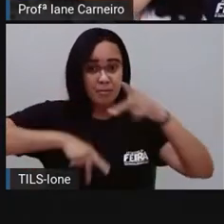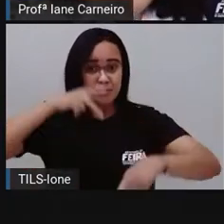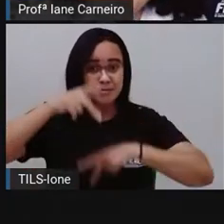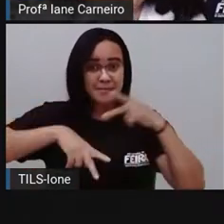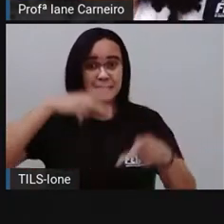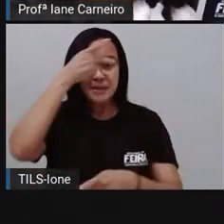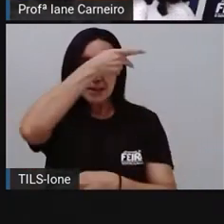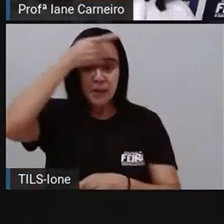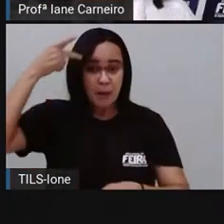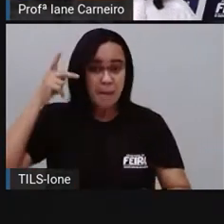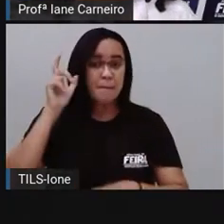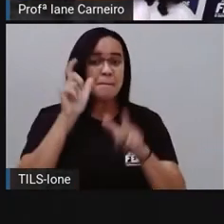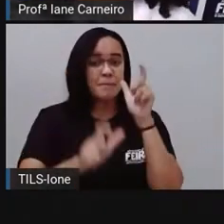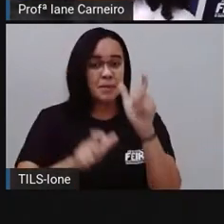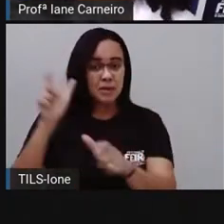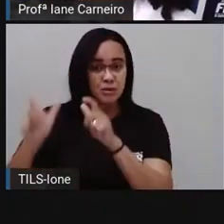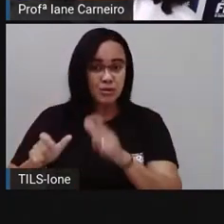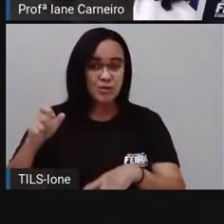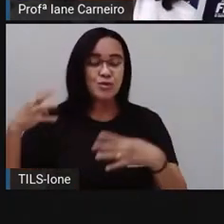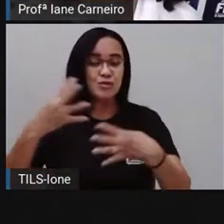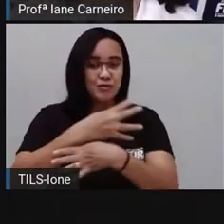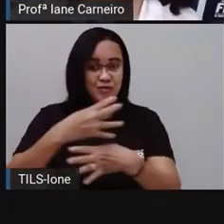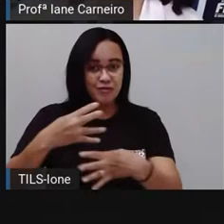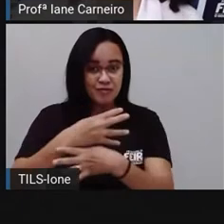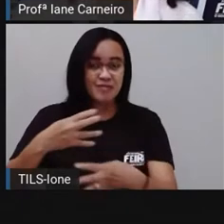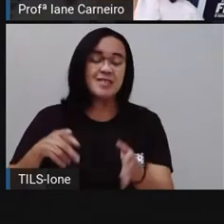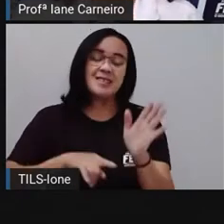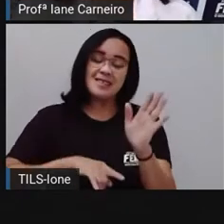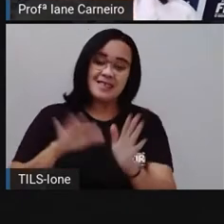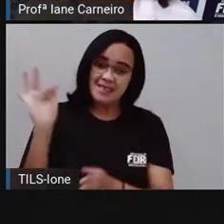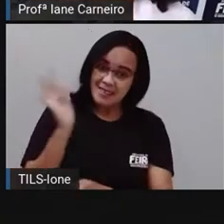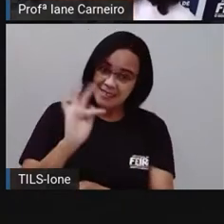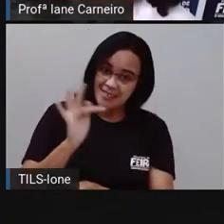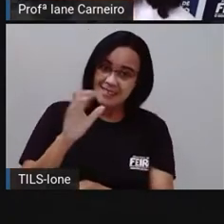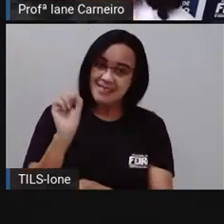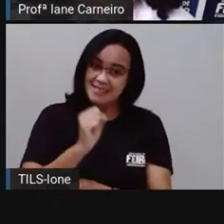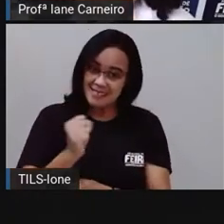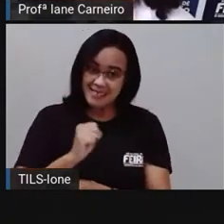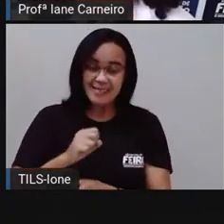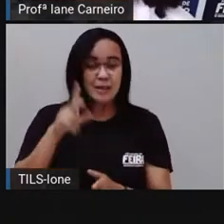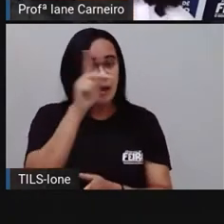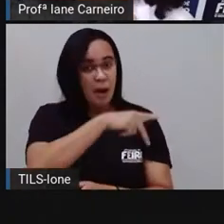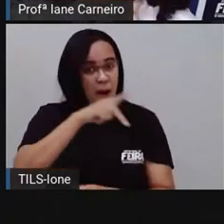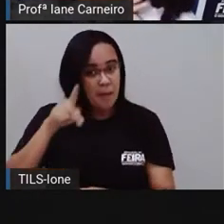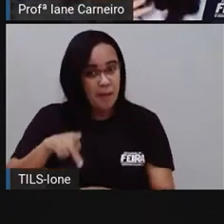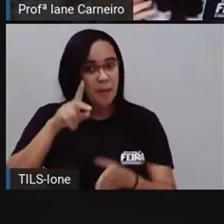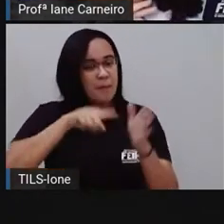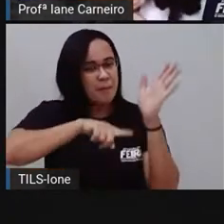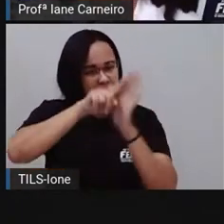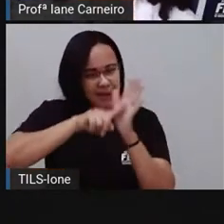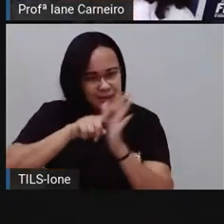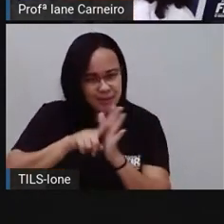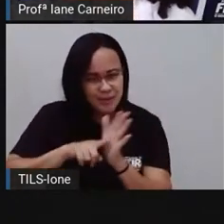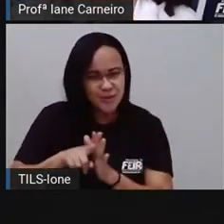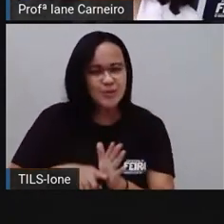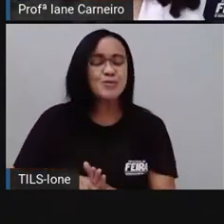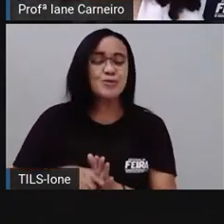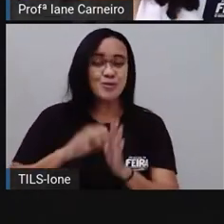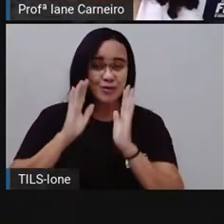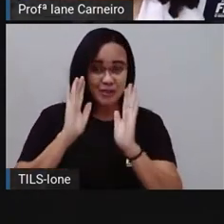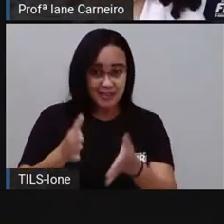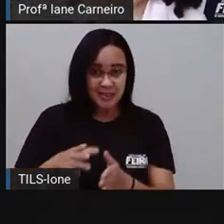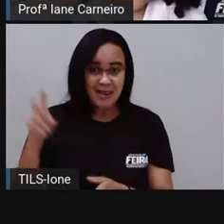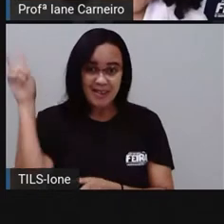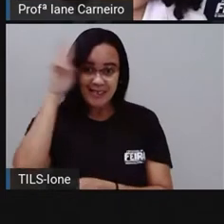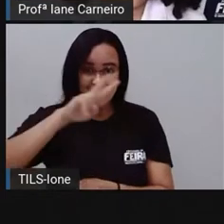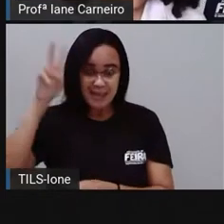Feira de Santana, a Proiane, ó, pesquisou, né? Lembra que a gente já falou do censo do IBGE? Pois é, o censo